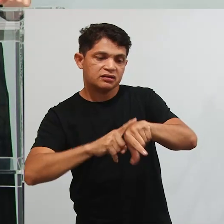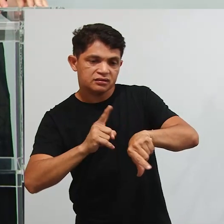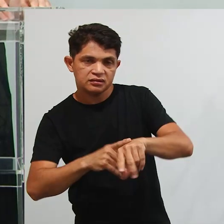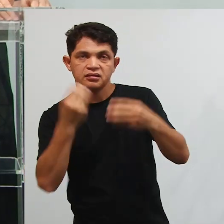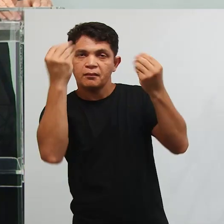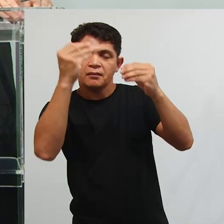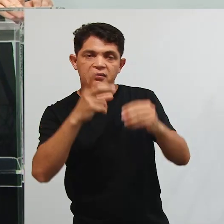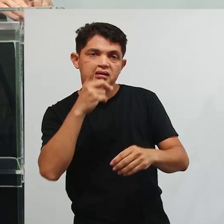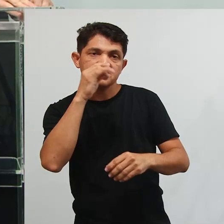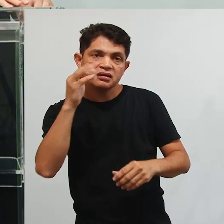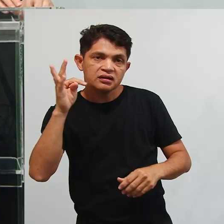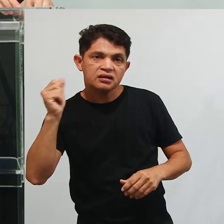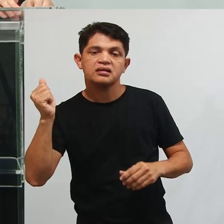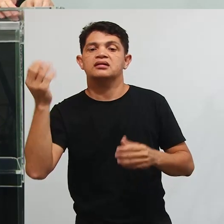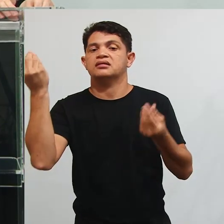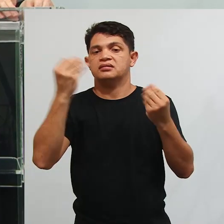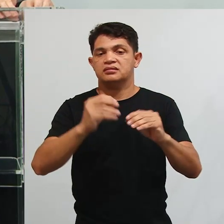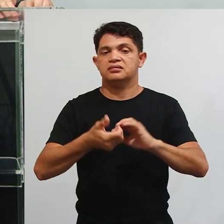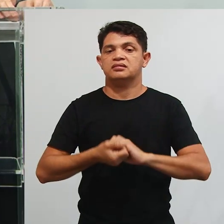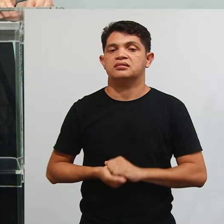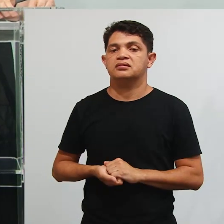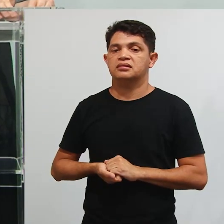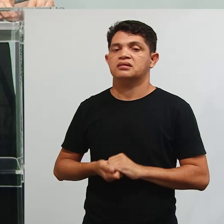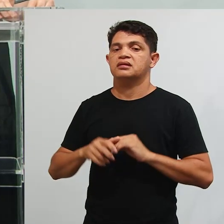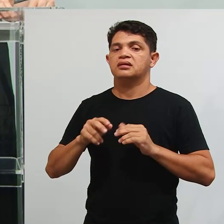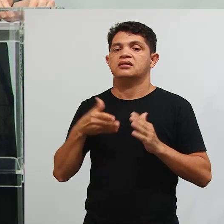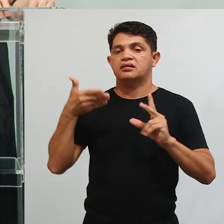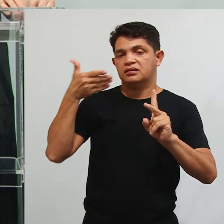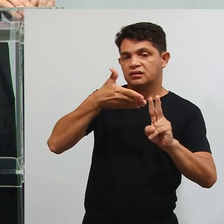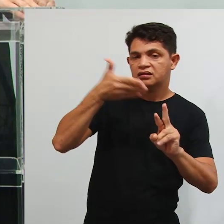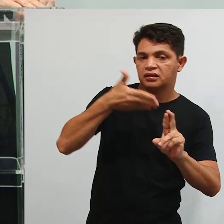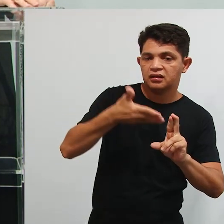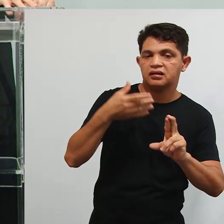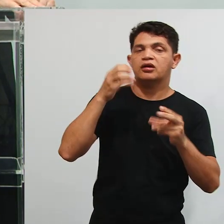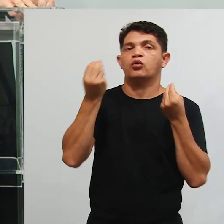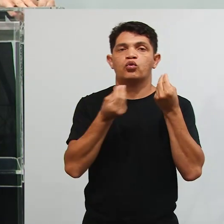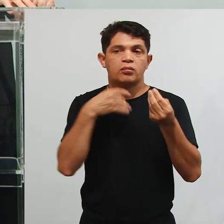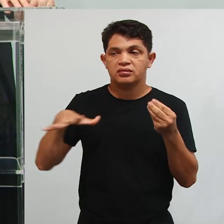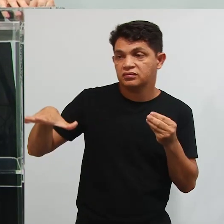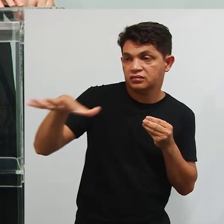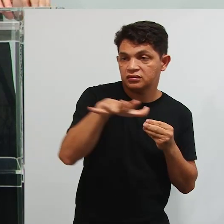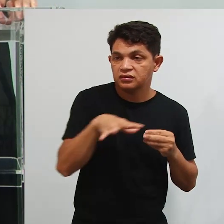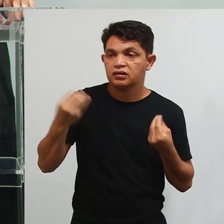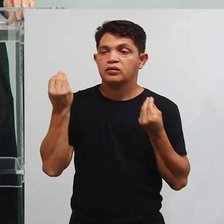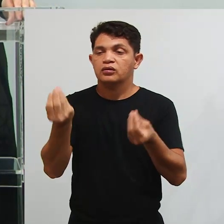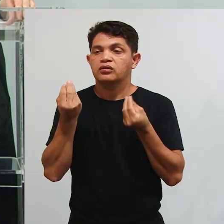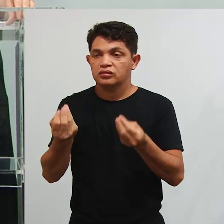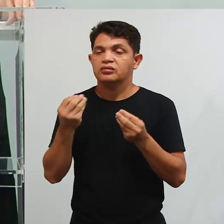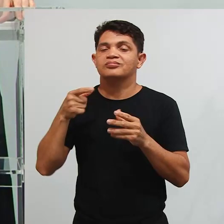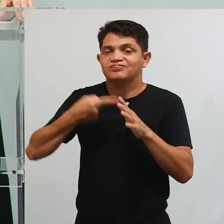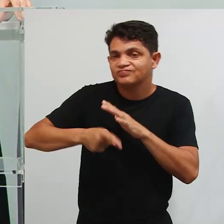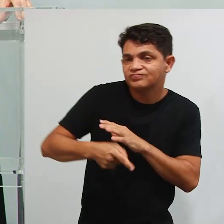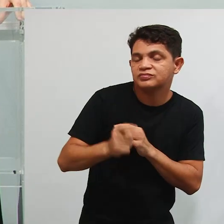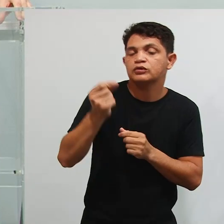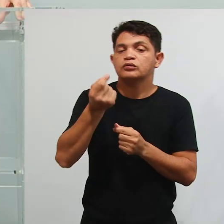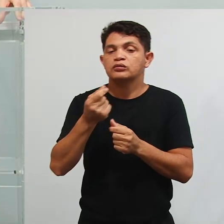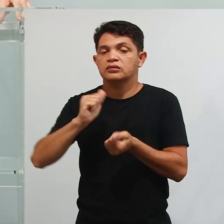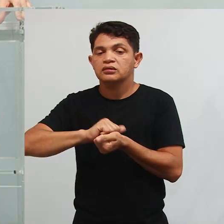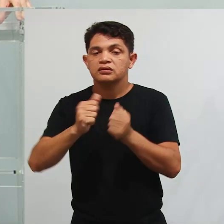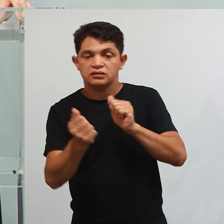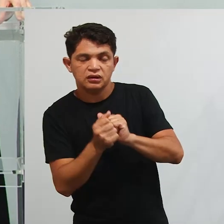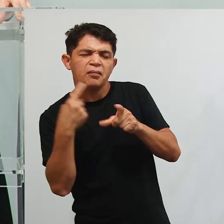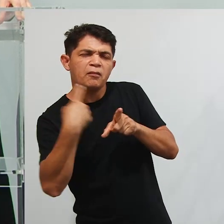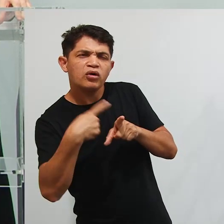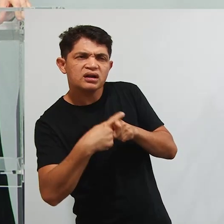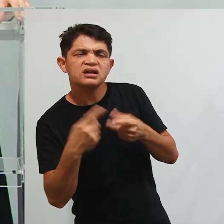lá eh algum dado eh referente a algum fenômeno lá e aí eu quero saber em profundidade o